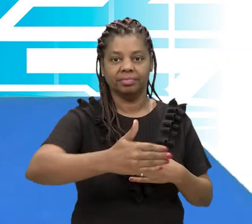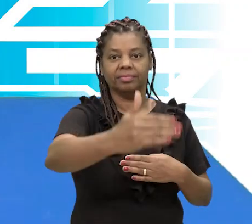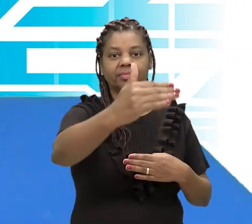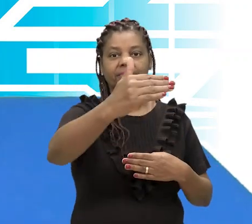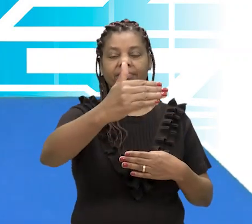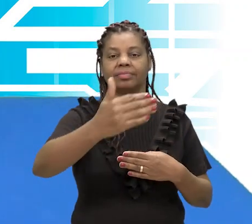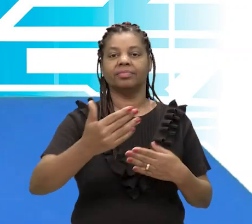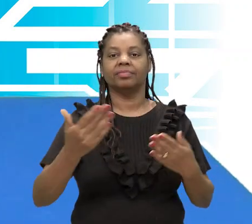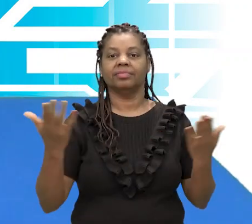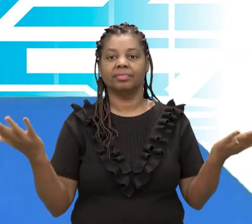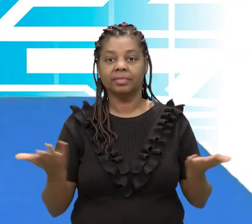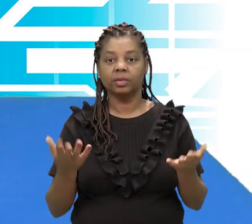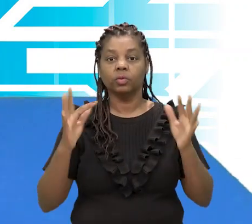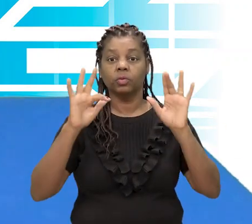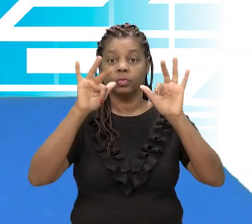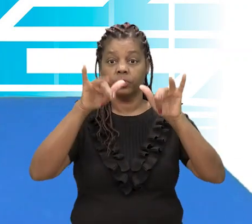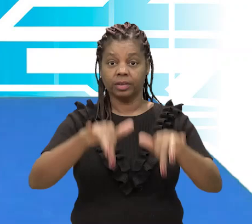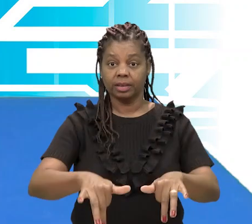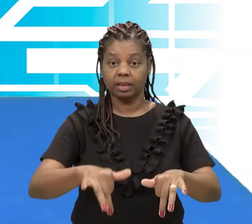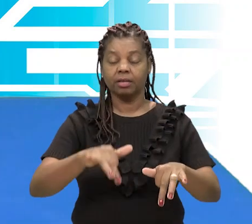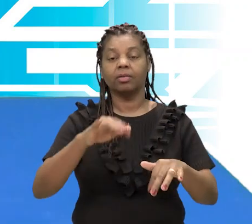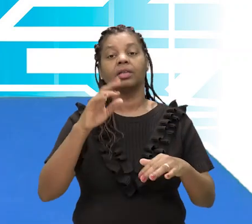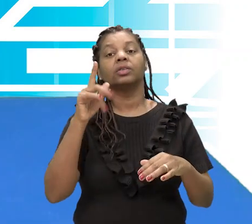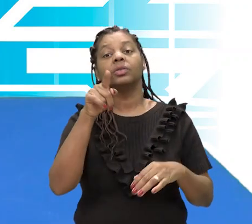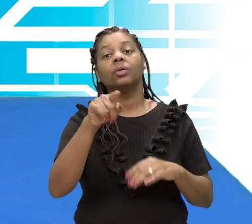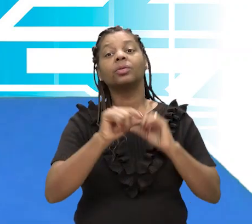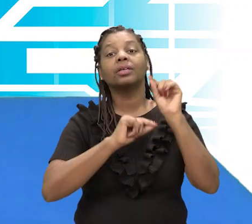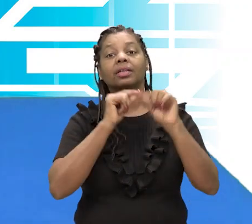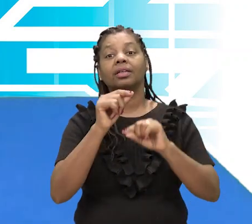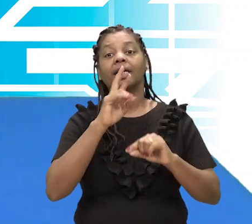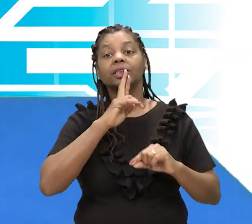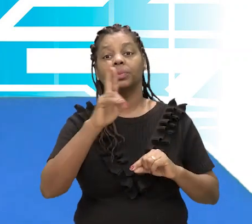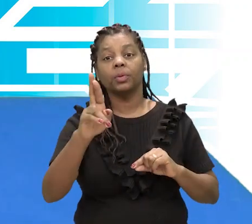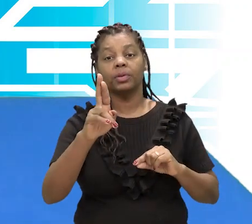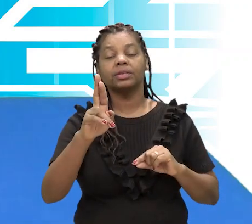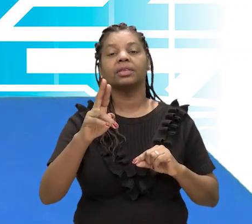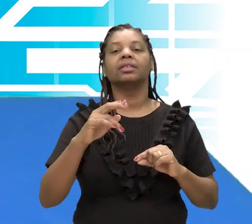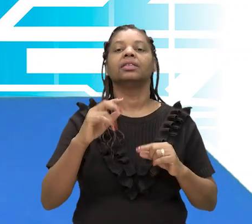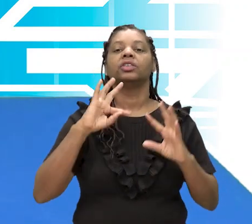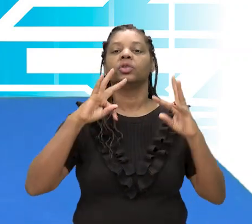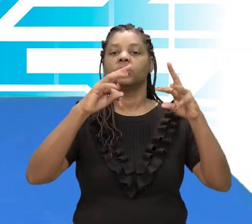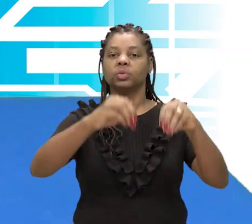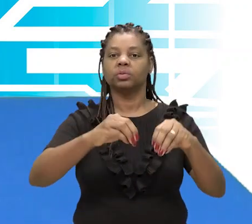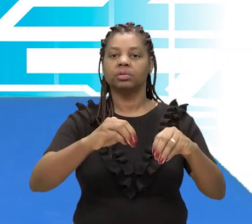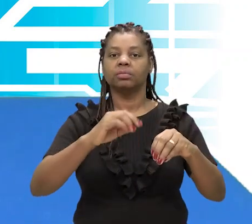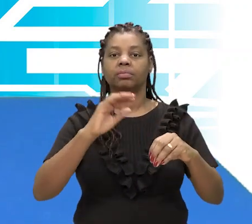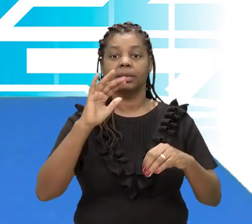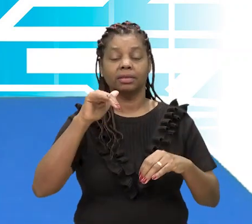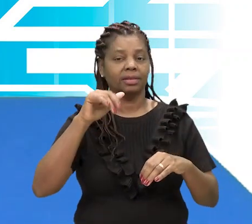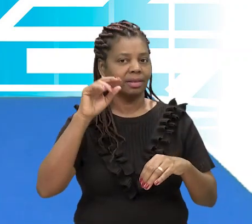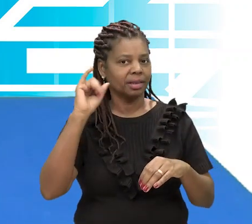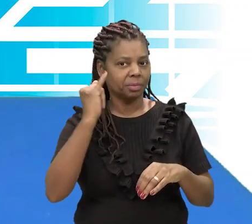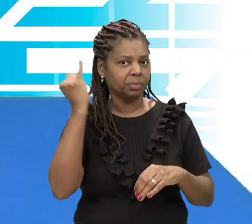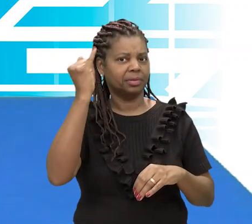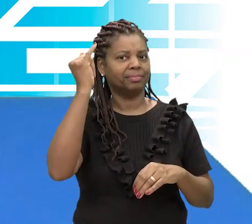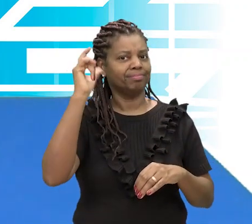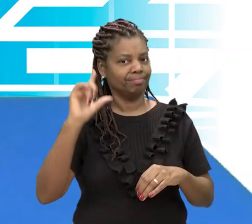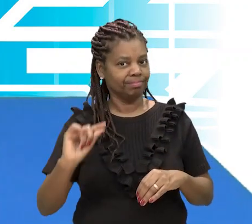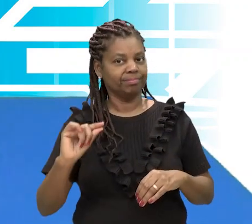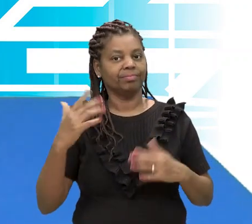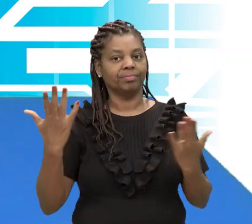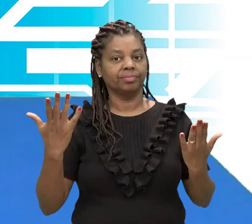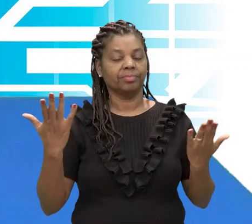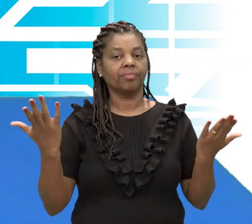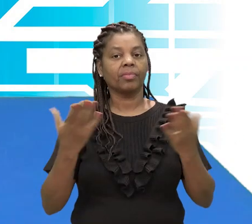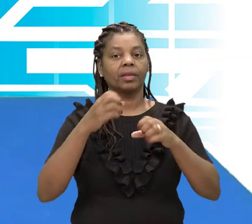vamos ter para chegar lá. Então o protótipo final é só uma consequência de tudo e é o menos importante nesse processo. Eu